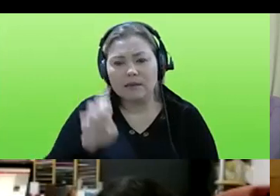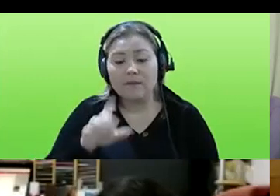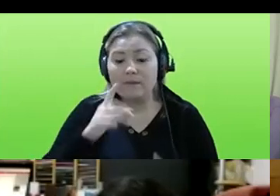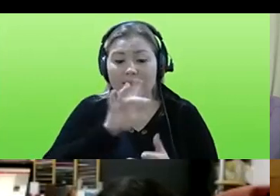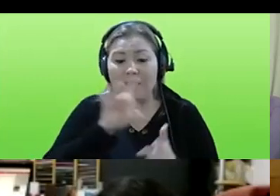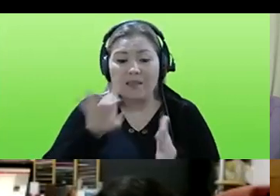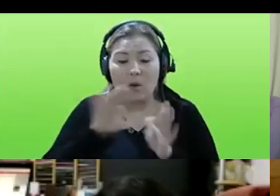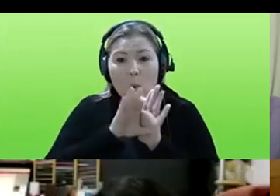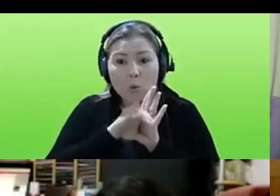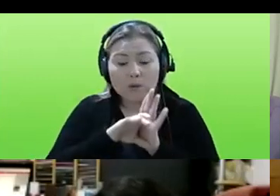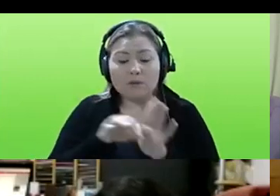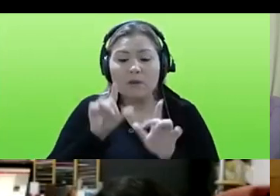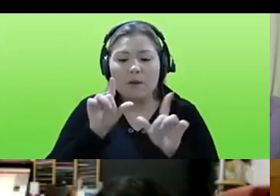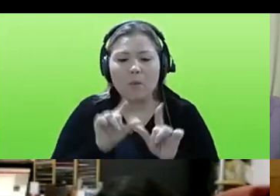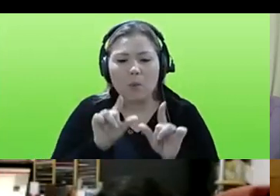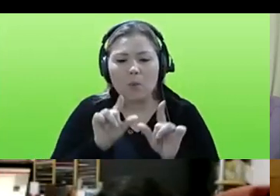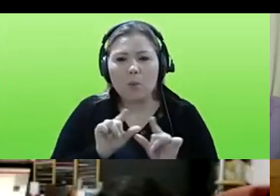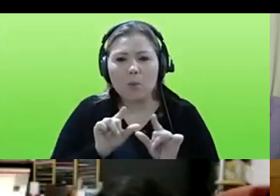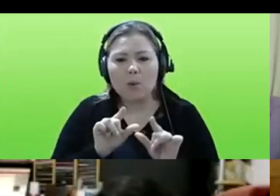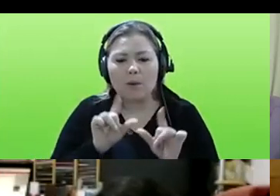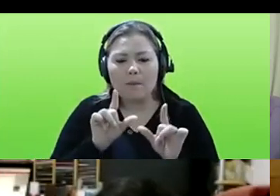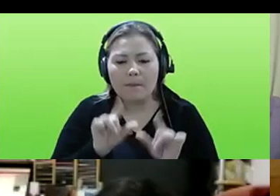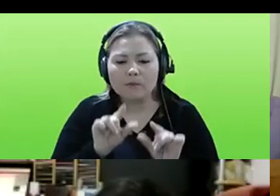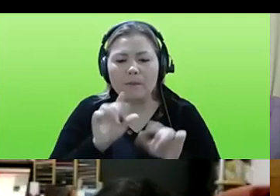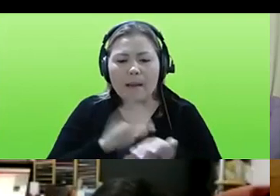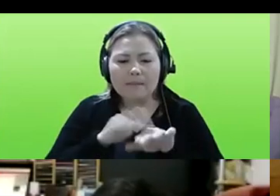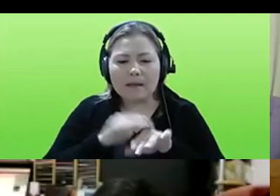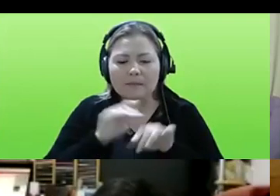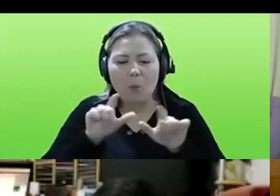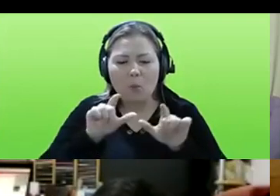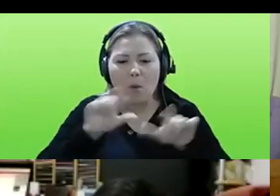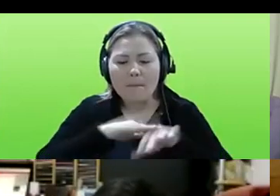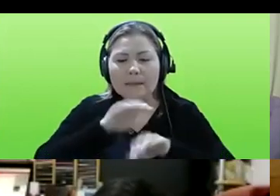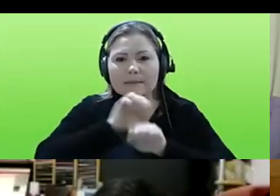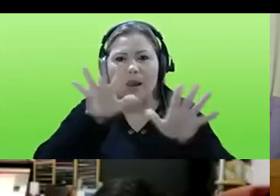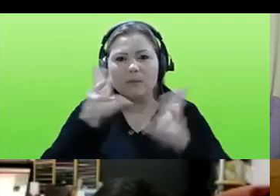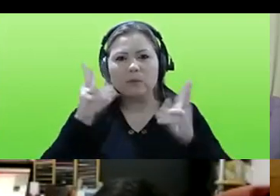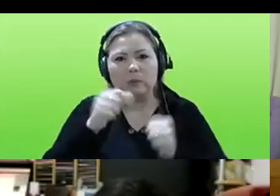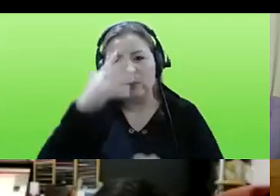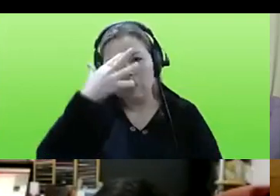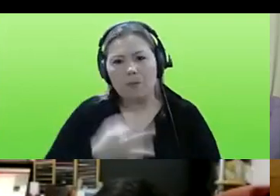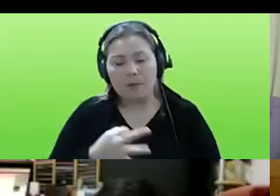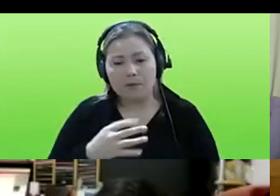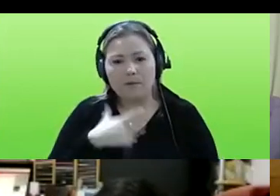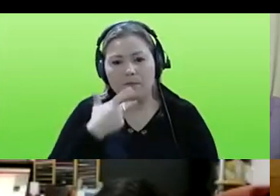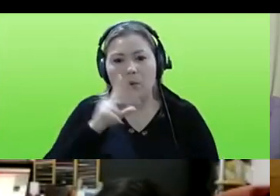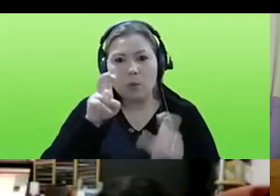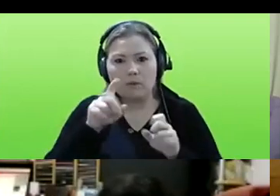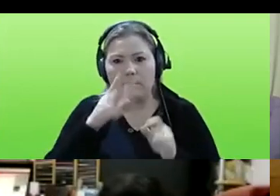aos poucos mais claro para todo mundo. Isso é compreensível. Por exemplo, acabei de falar um termo aí